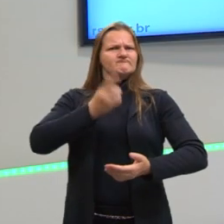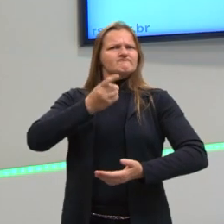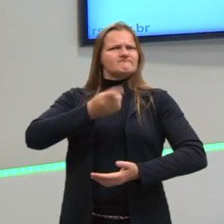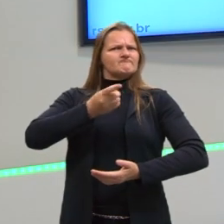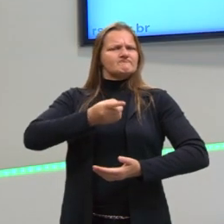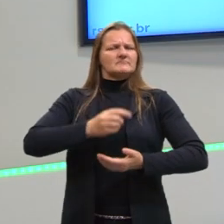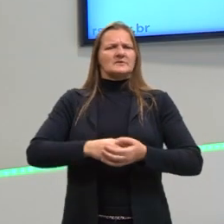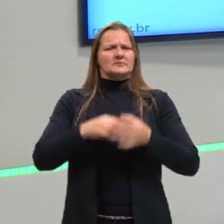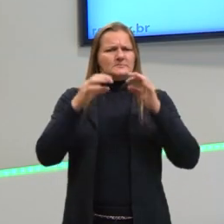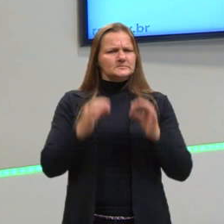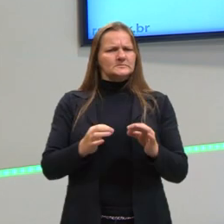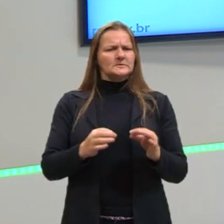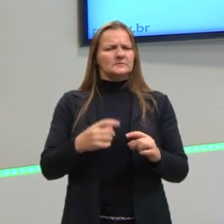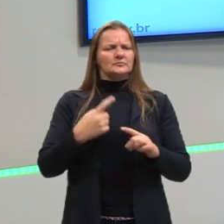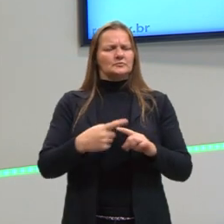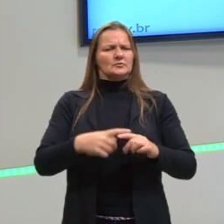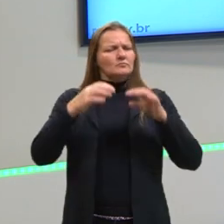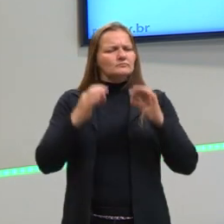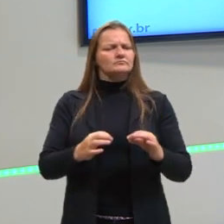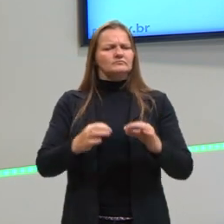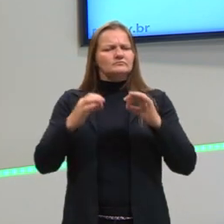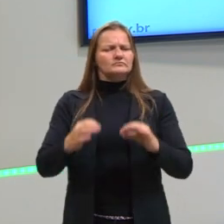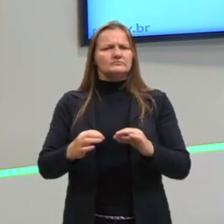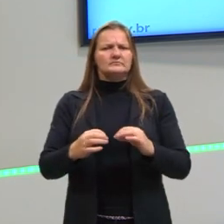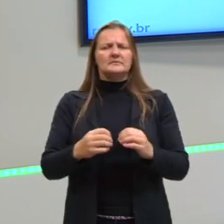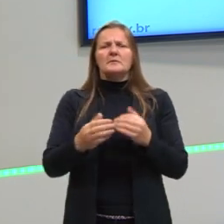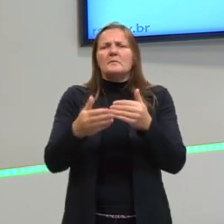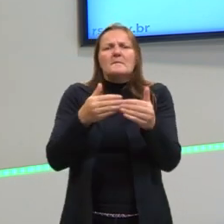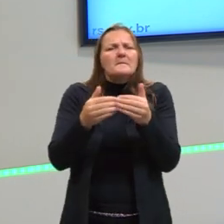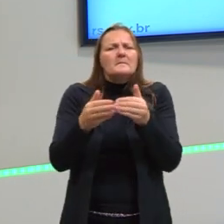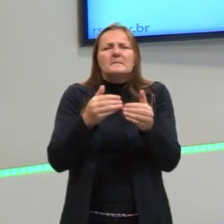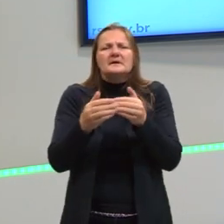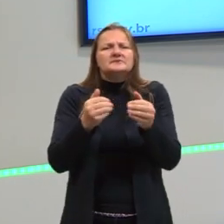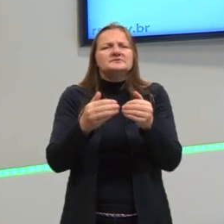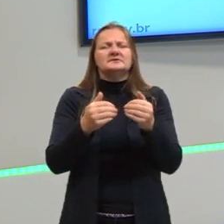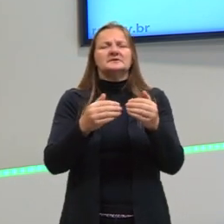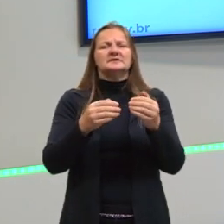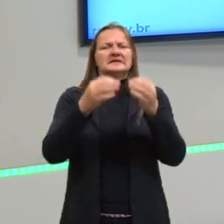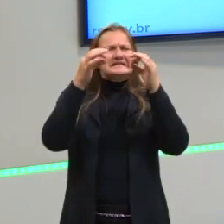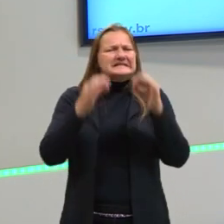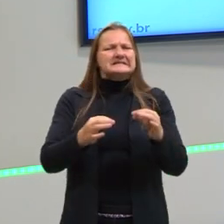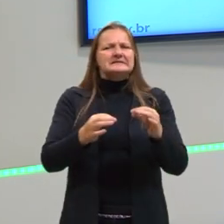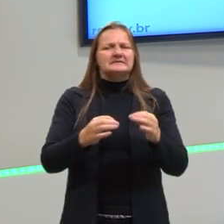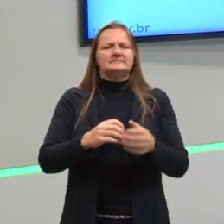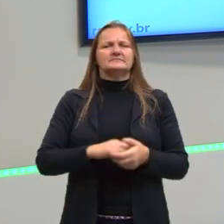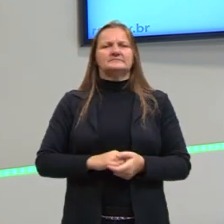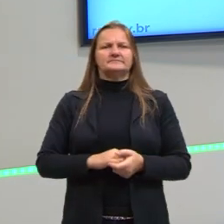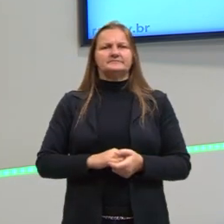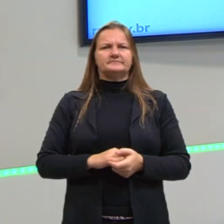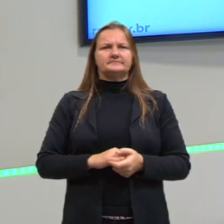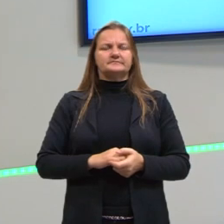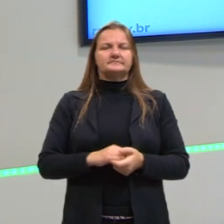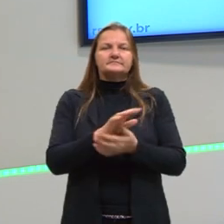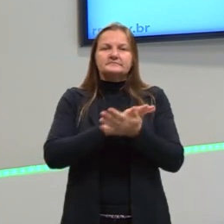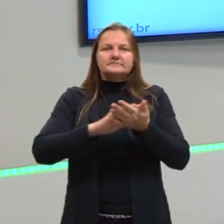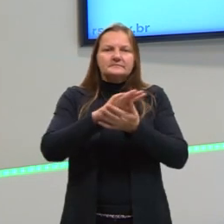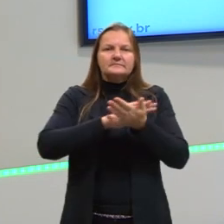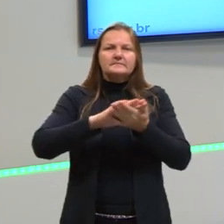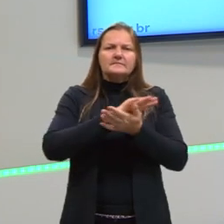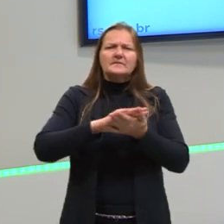fazer a coisa certa Pelo certo independente do que fosse o certo Pelo certo né não